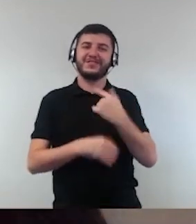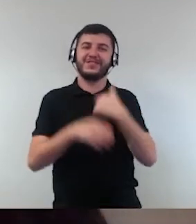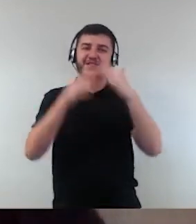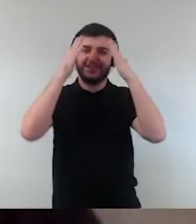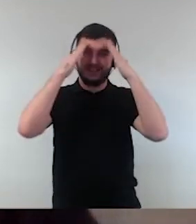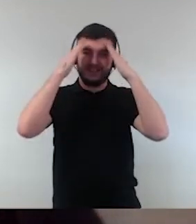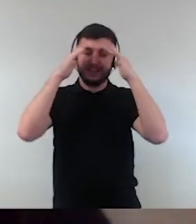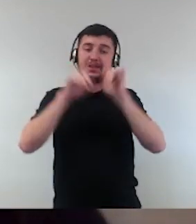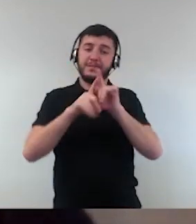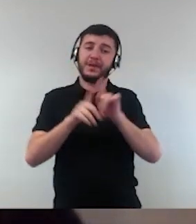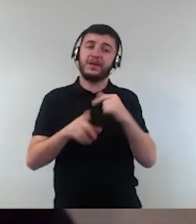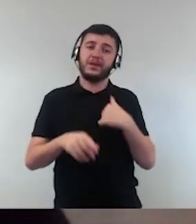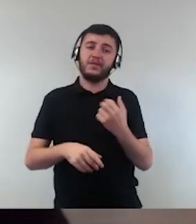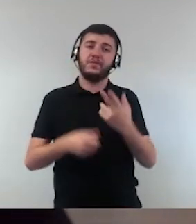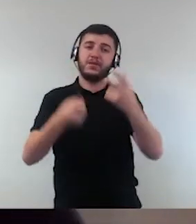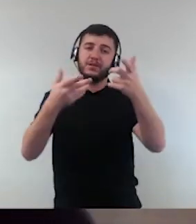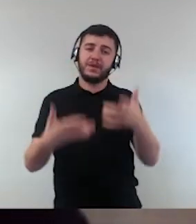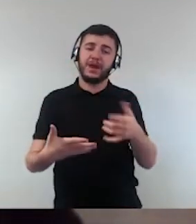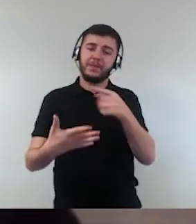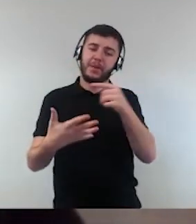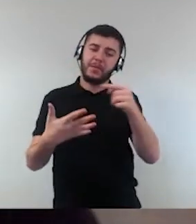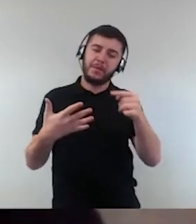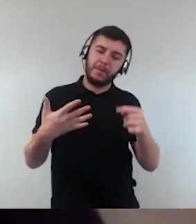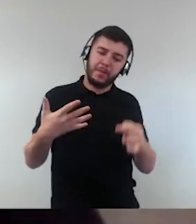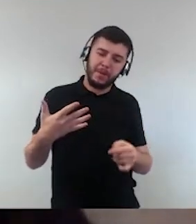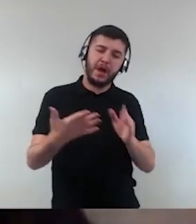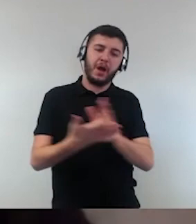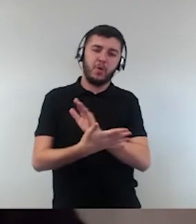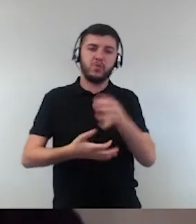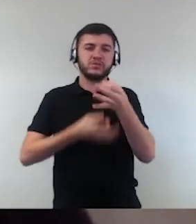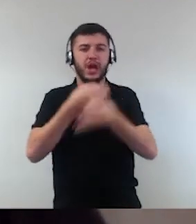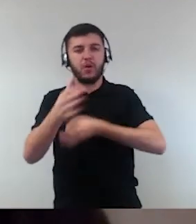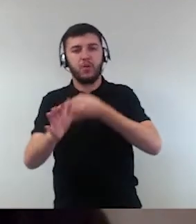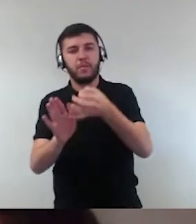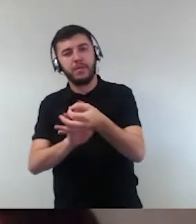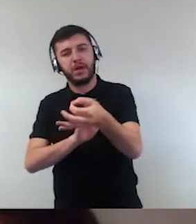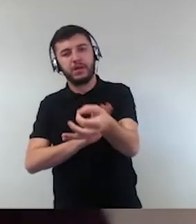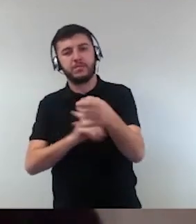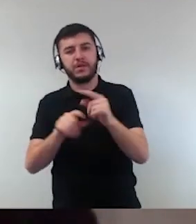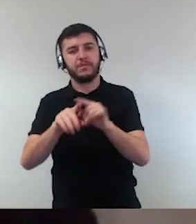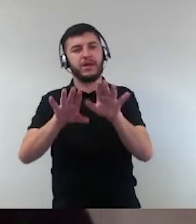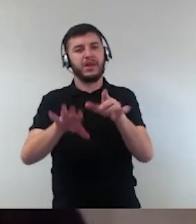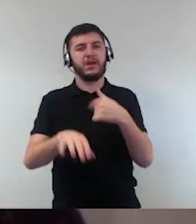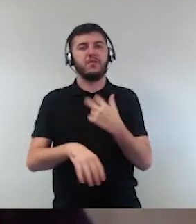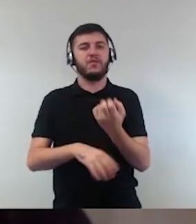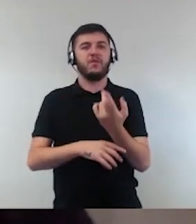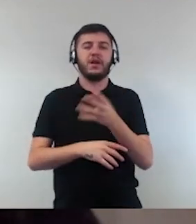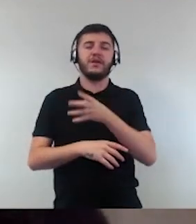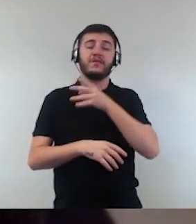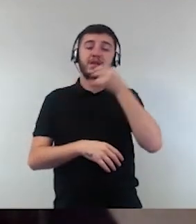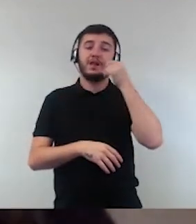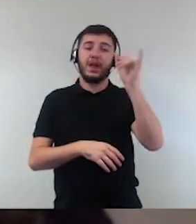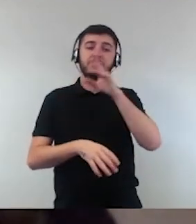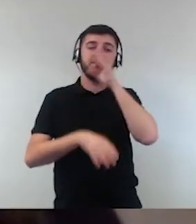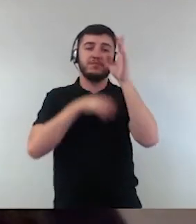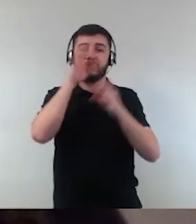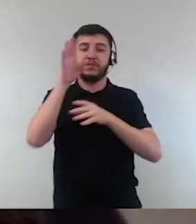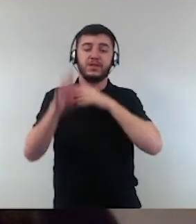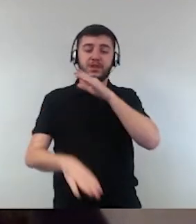fazer, inclusive alguns argumentos em contrário, mas eu não vou entrar em polêmicas, até porque a gente não vai ter nem tempo para